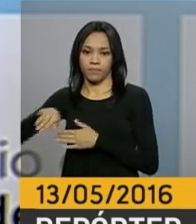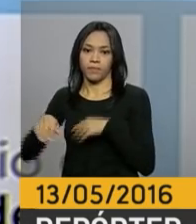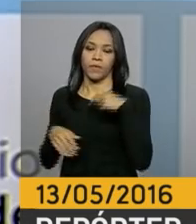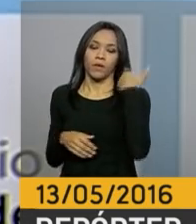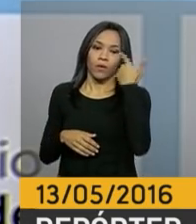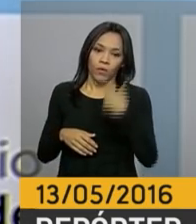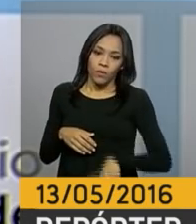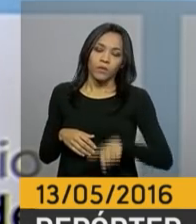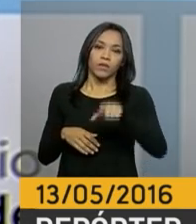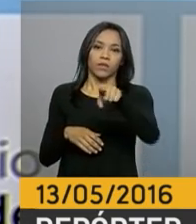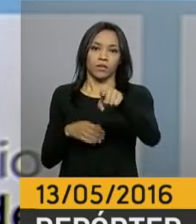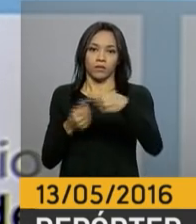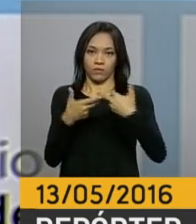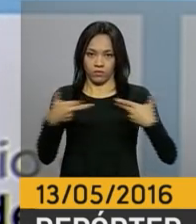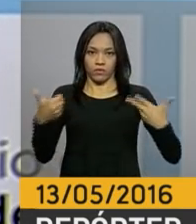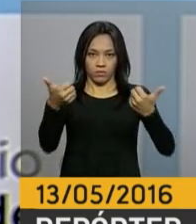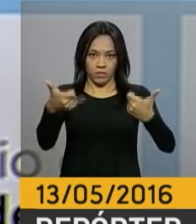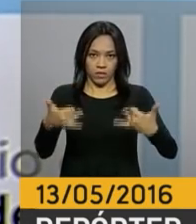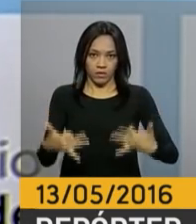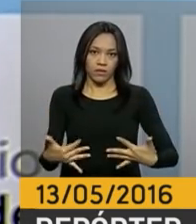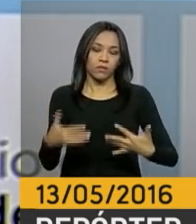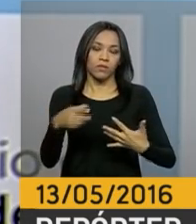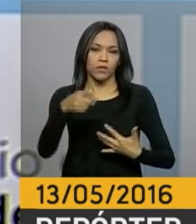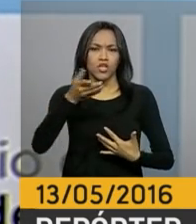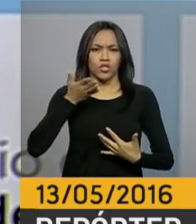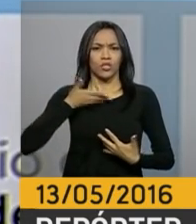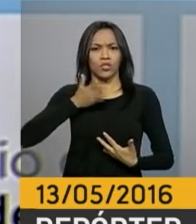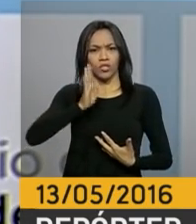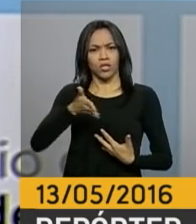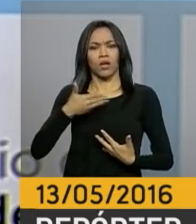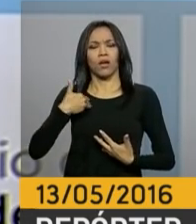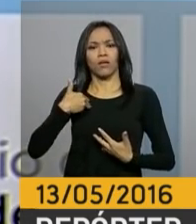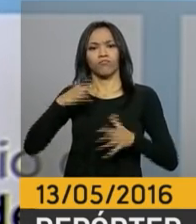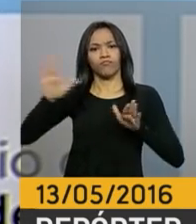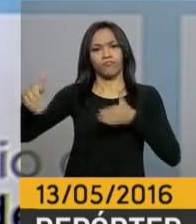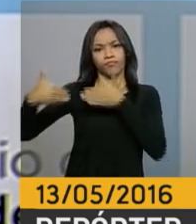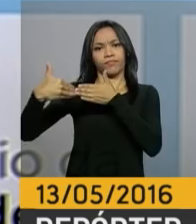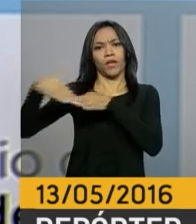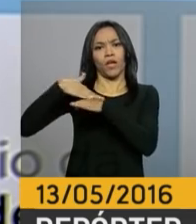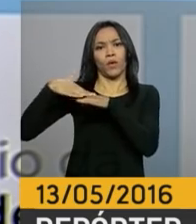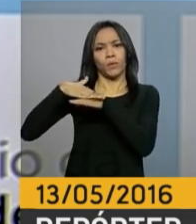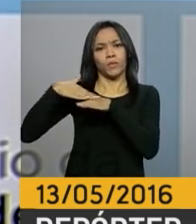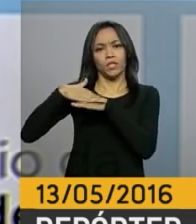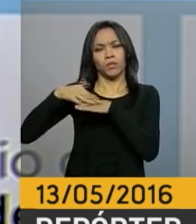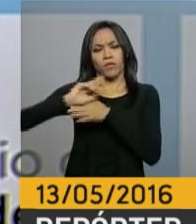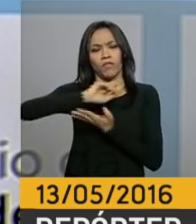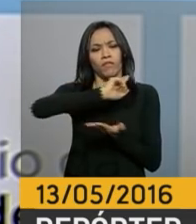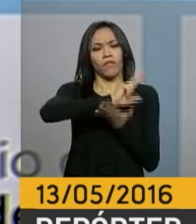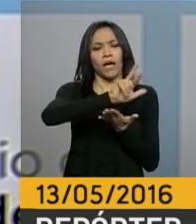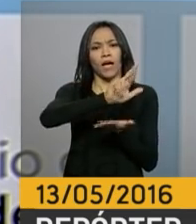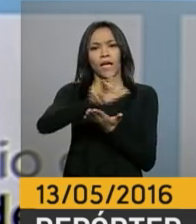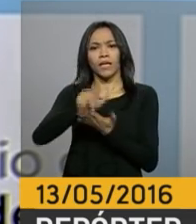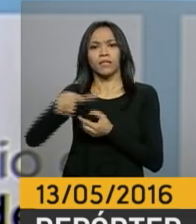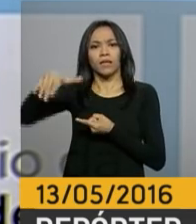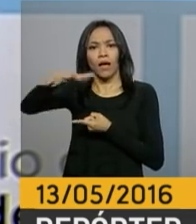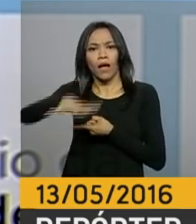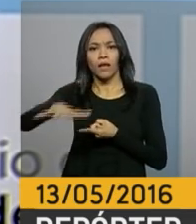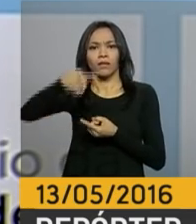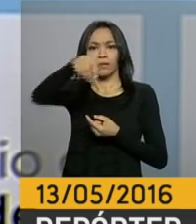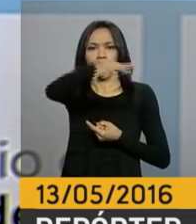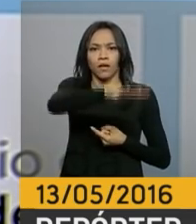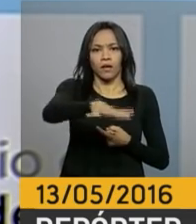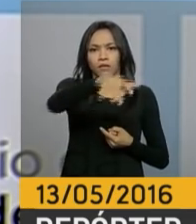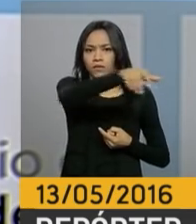eh eu tenho já me reuni com algumas das áreas especializadas e eles